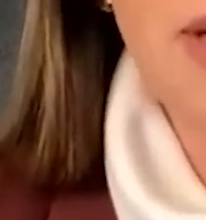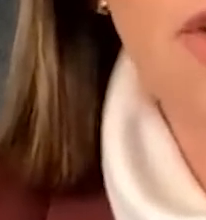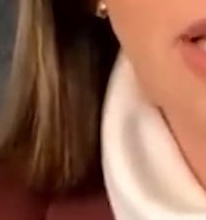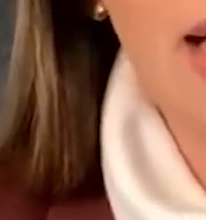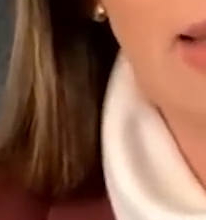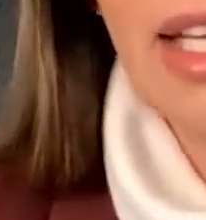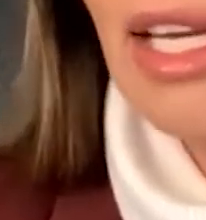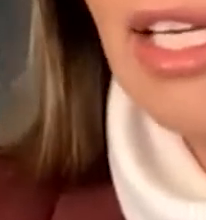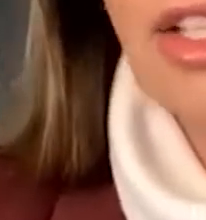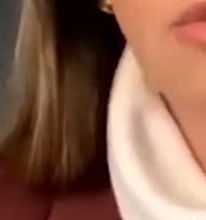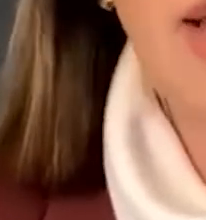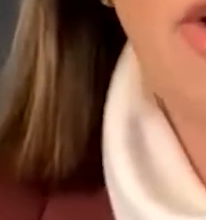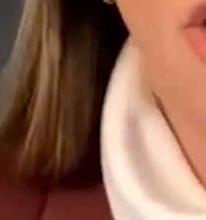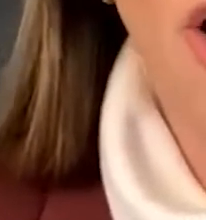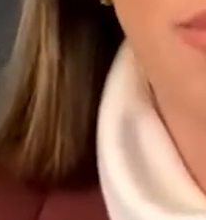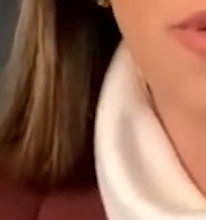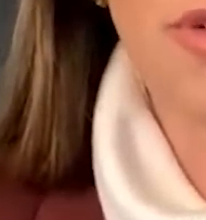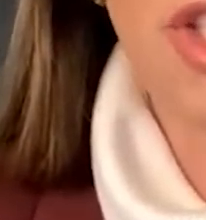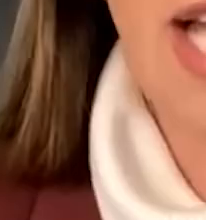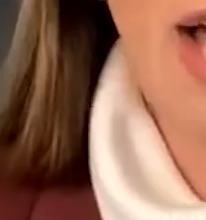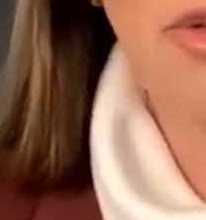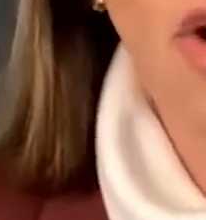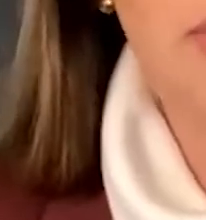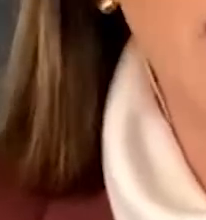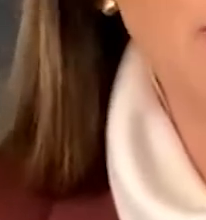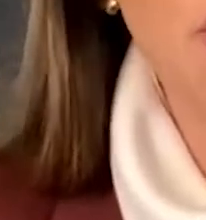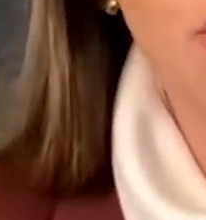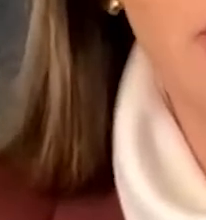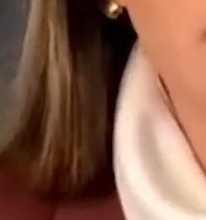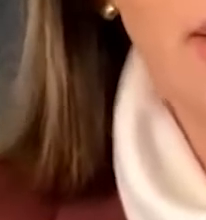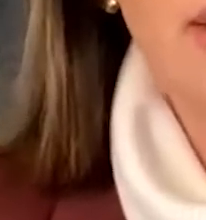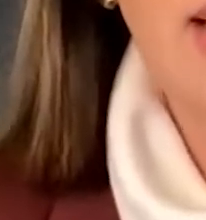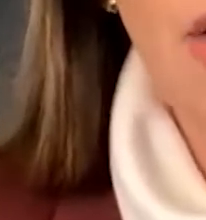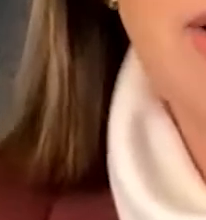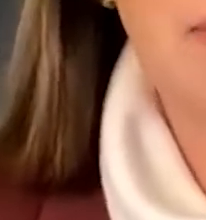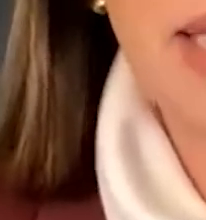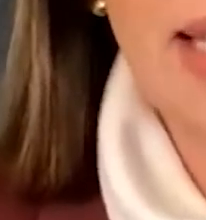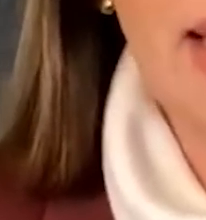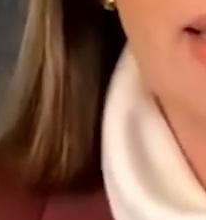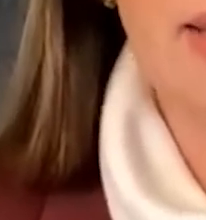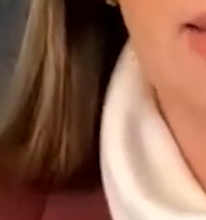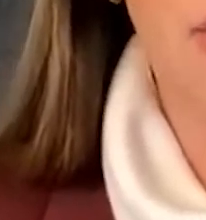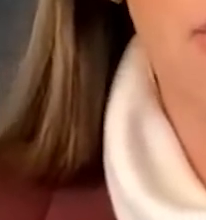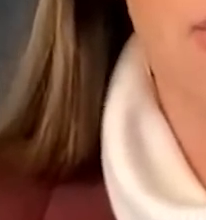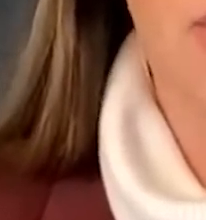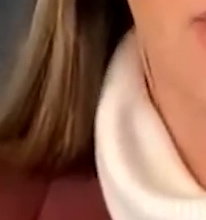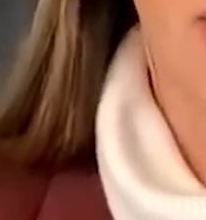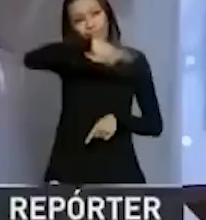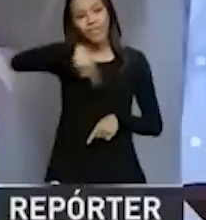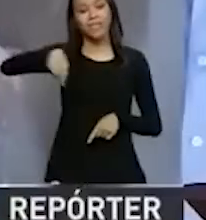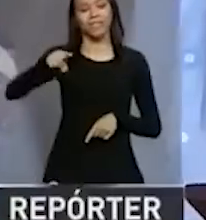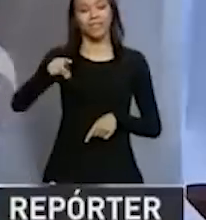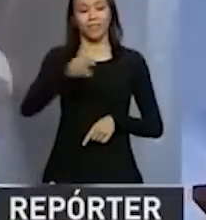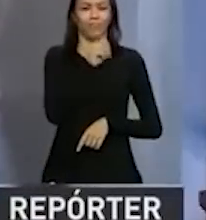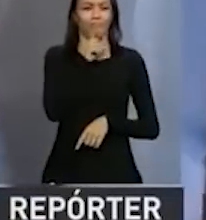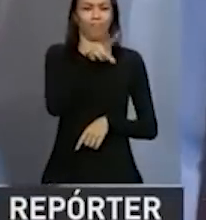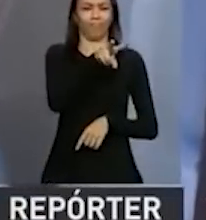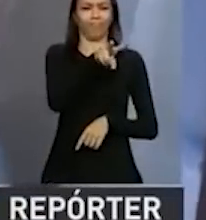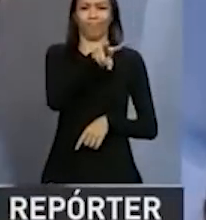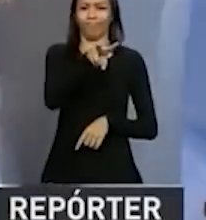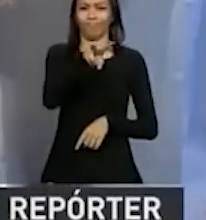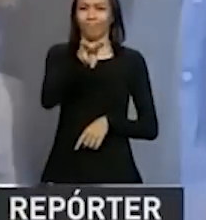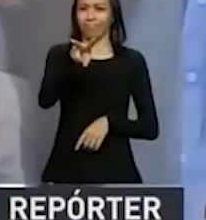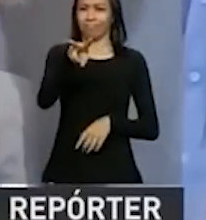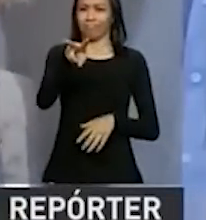absolutamente nada e não tem como tirar o nome da Dilma da nossa bandeira então o